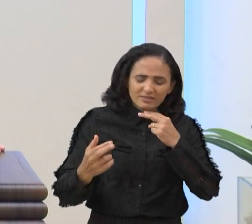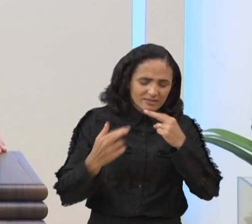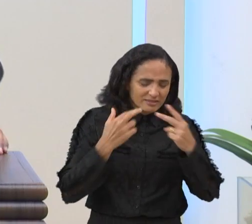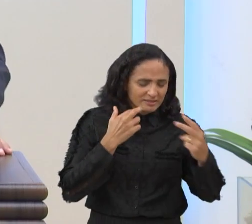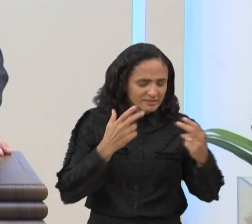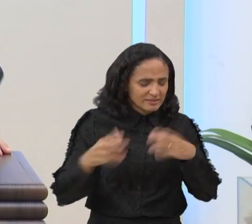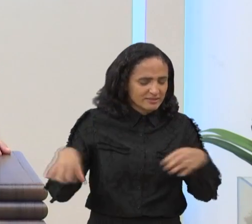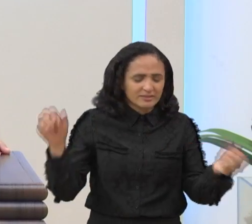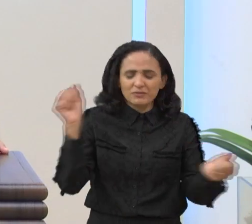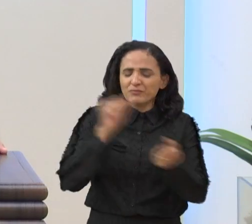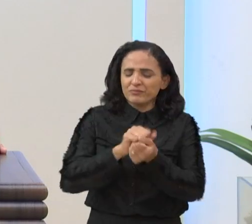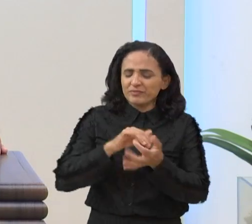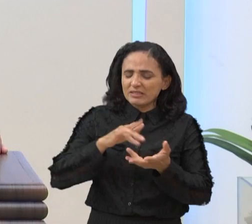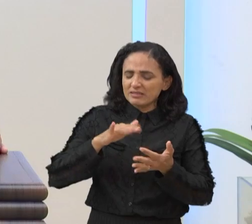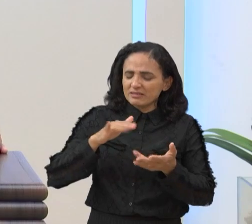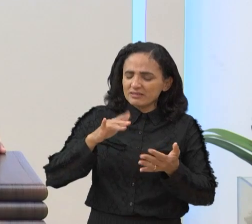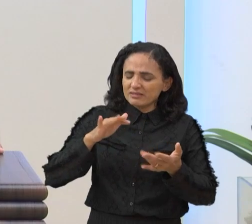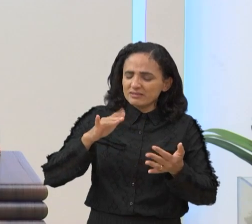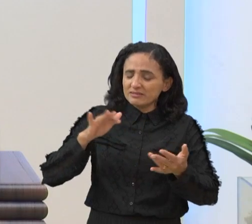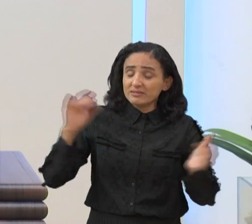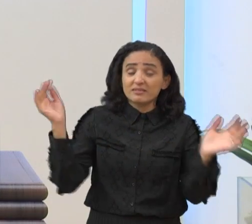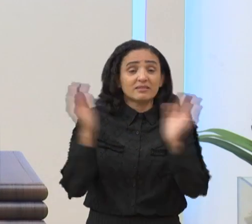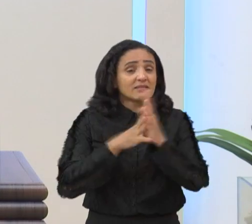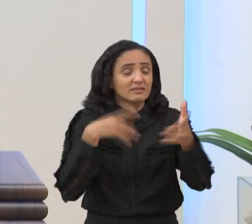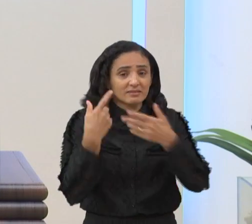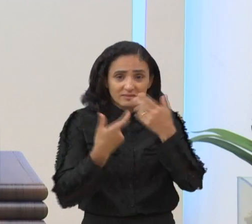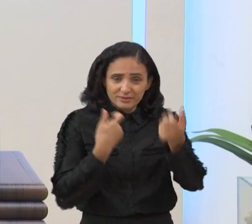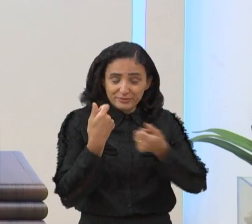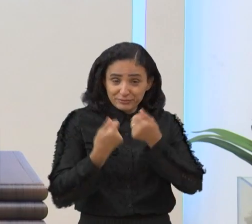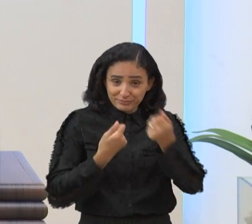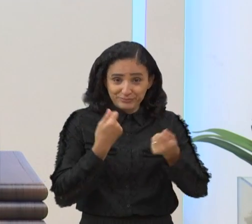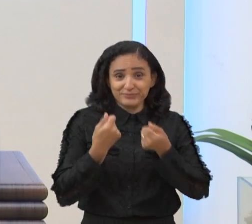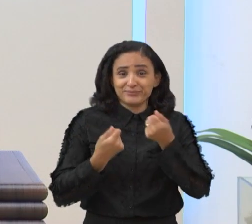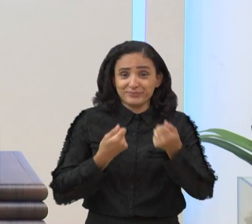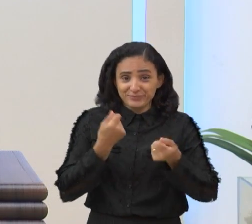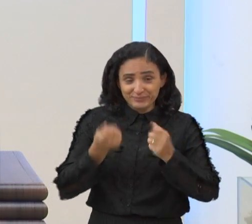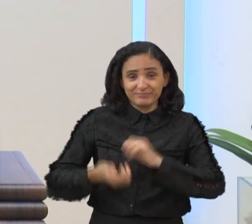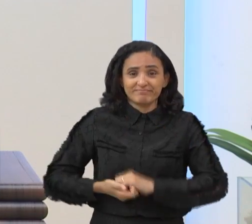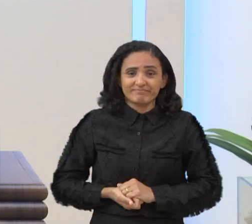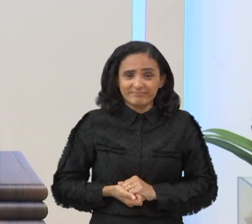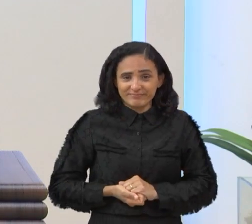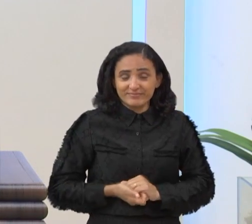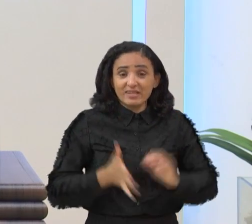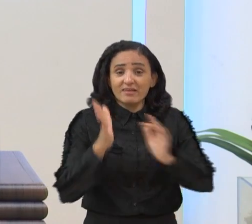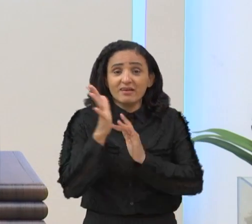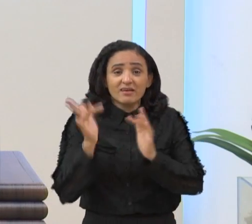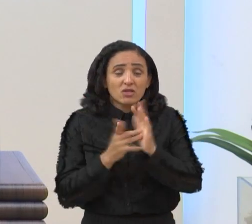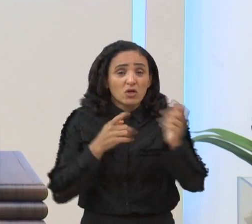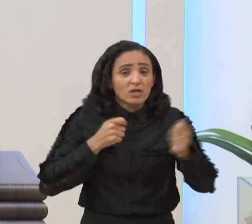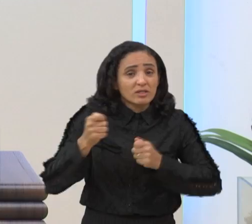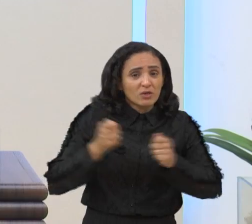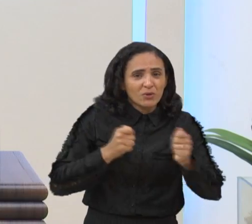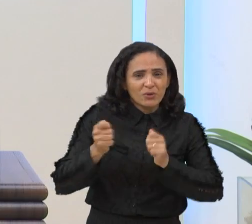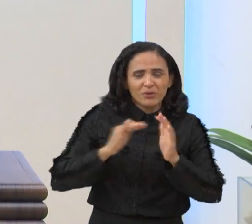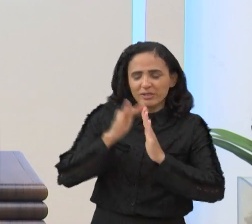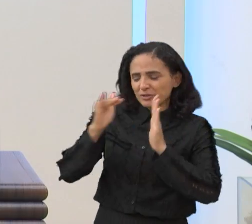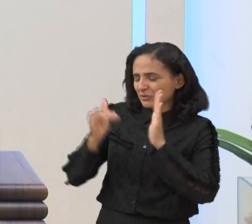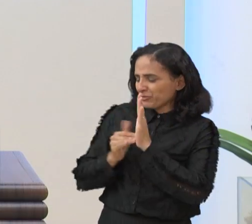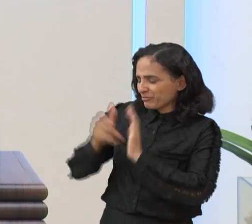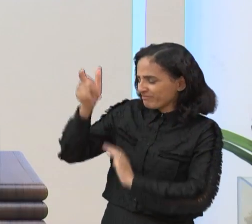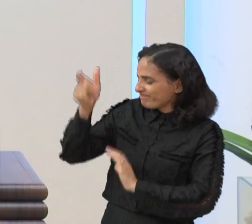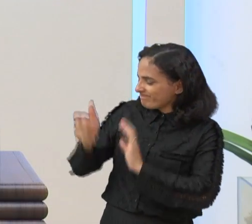Oh, glória a Deus. Aleluia. É Jesus quem está fazendo, deixa ele fazer.